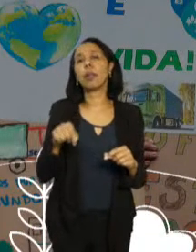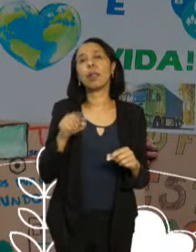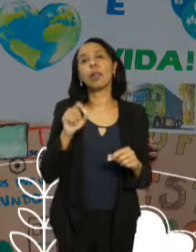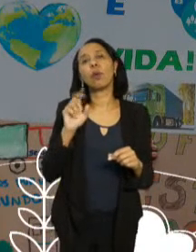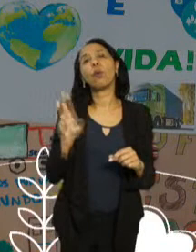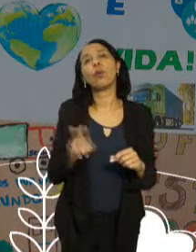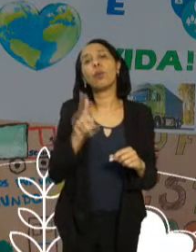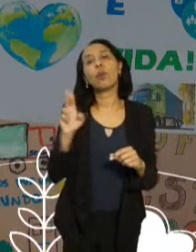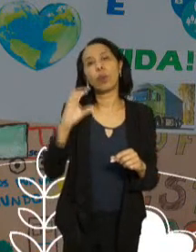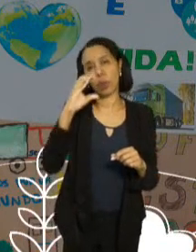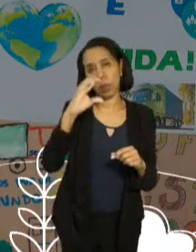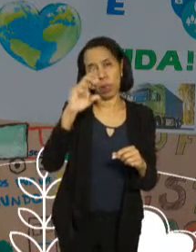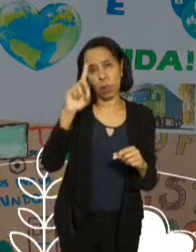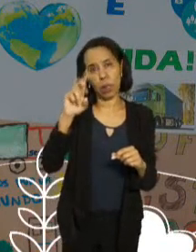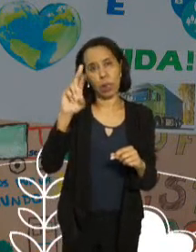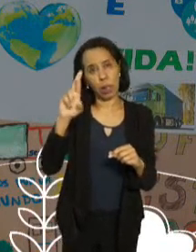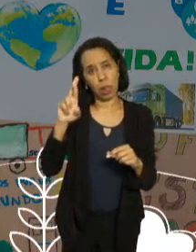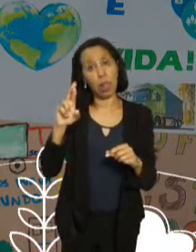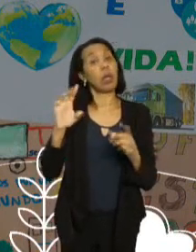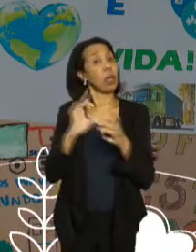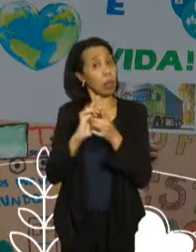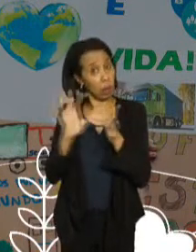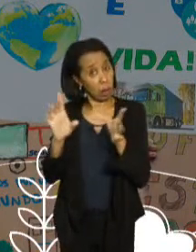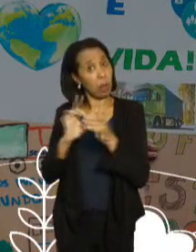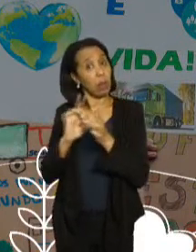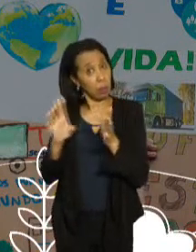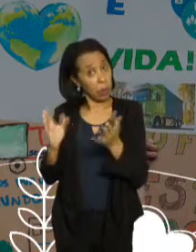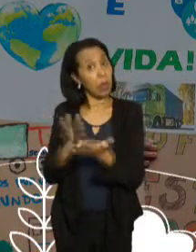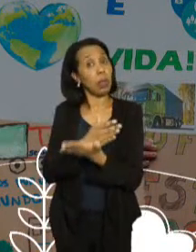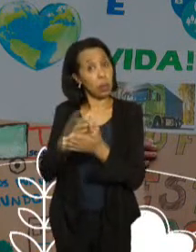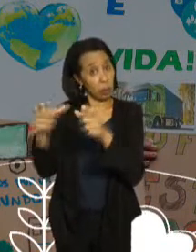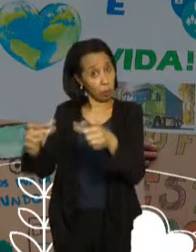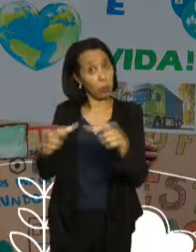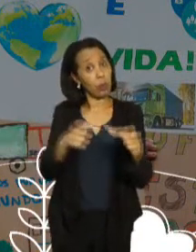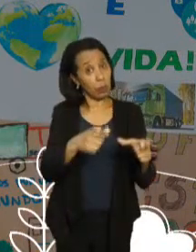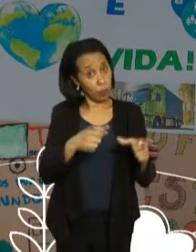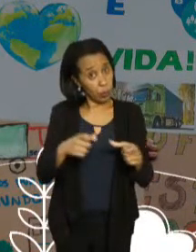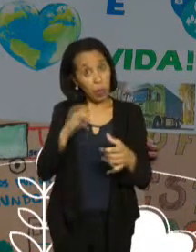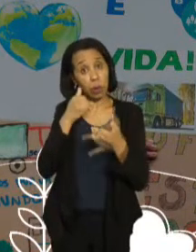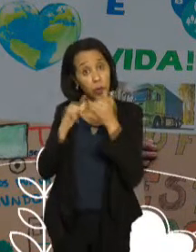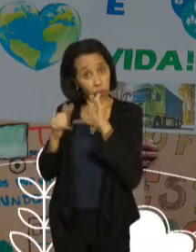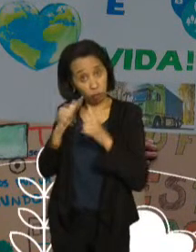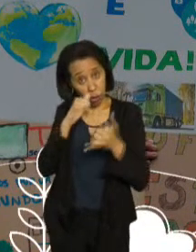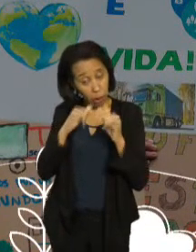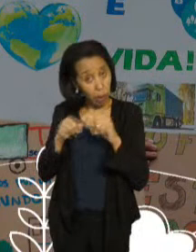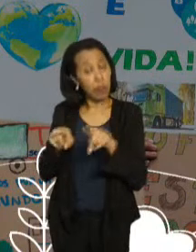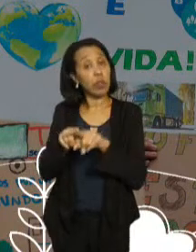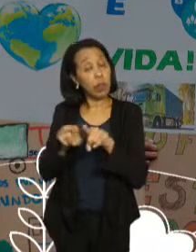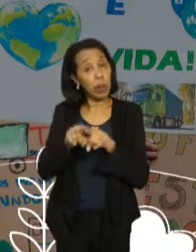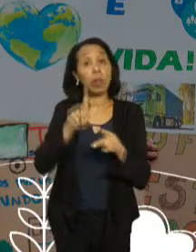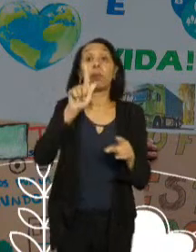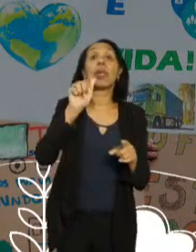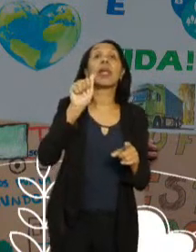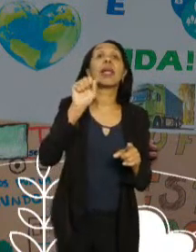o uso de CDR fica permitido em unidades de recuperação de energia, gaseificação e pirólise, desde que eles atendam